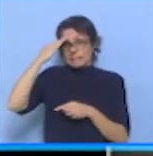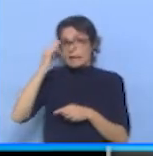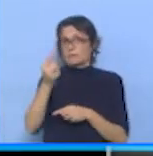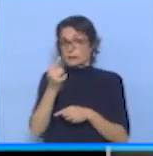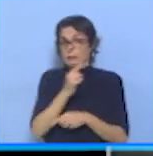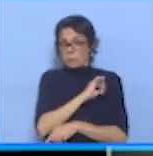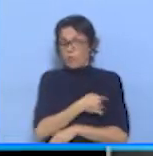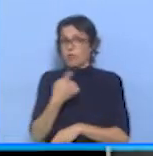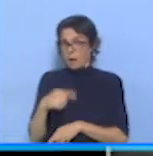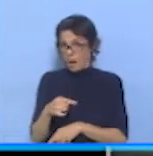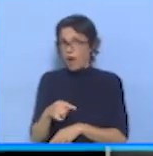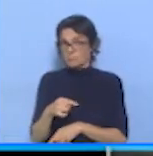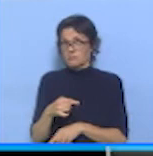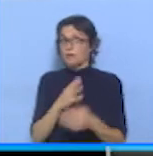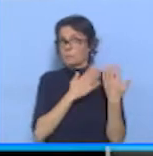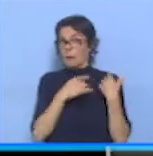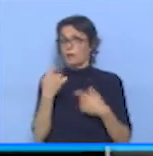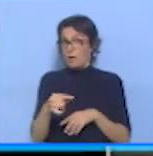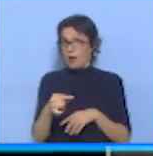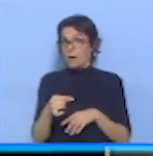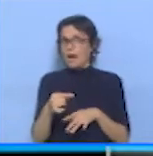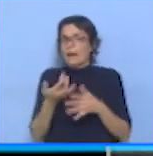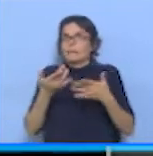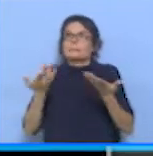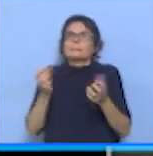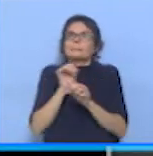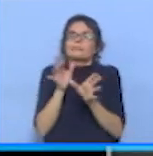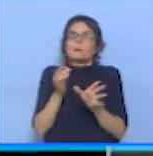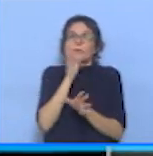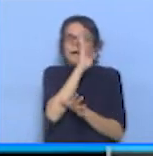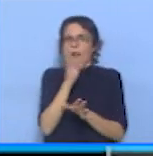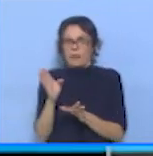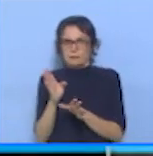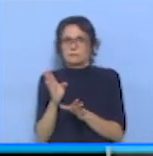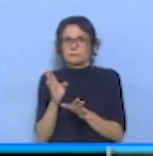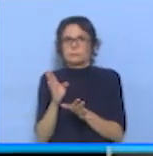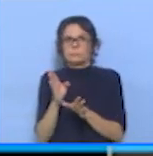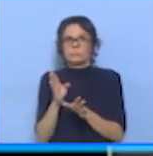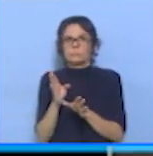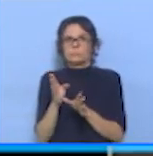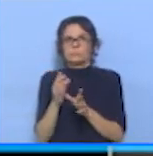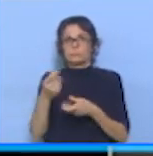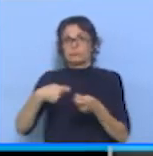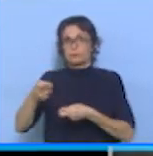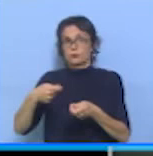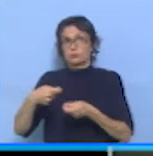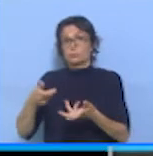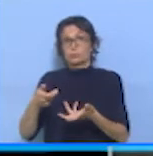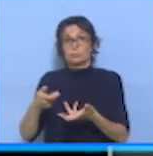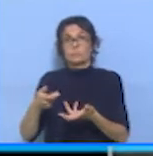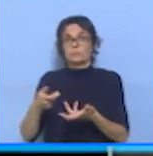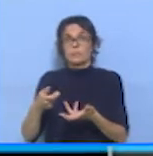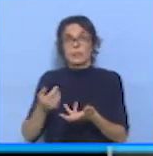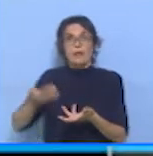entanto, o que se verifica é que há hábitos de consumo que não existiam há décadas atrás. Penso, por exemplo, nas viagens low